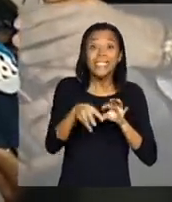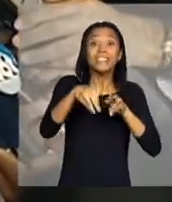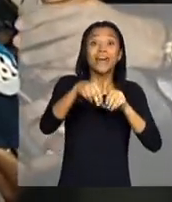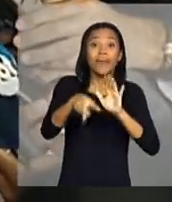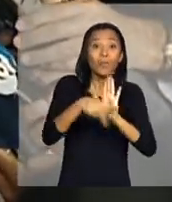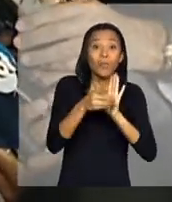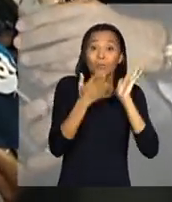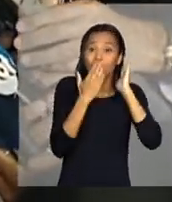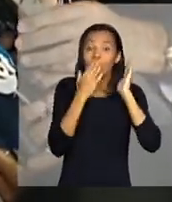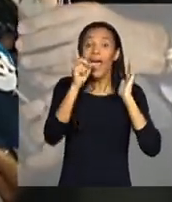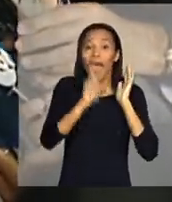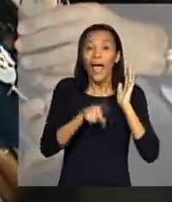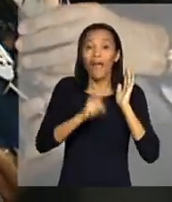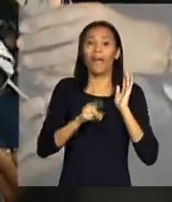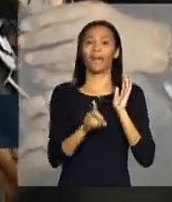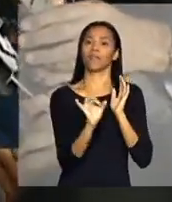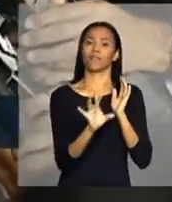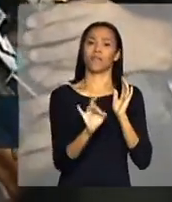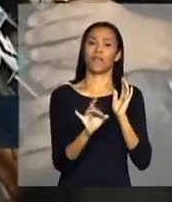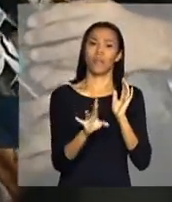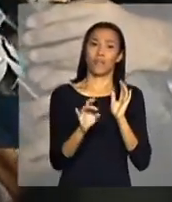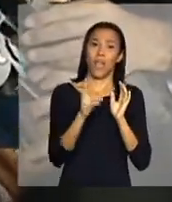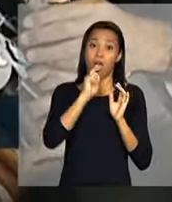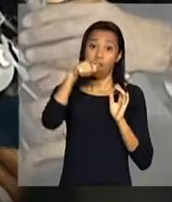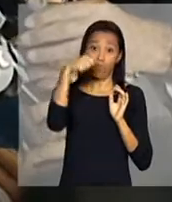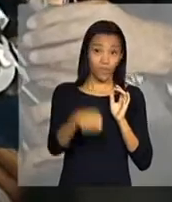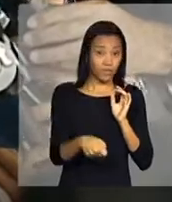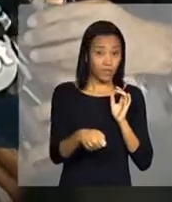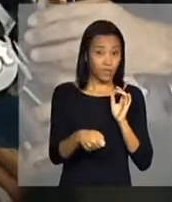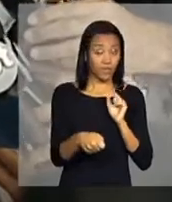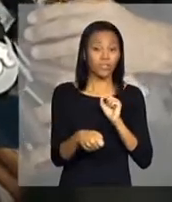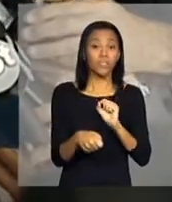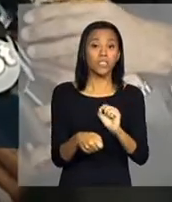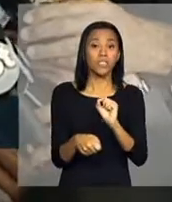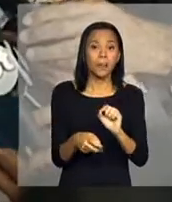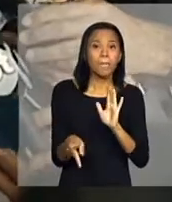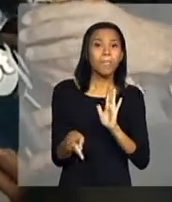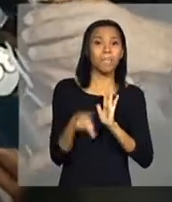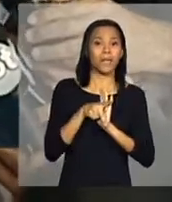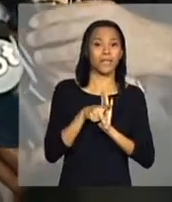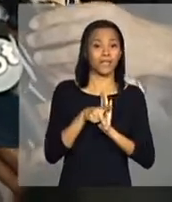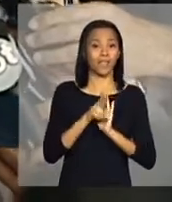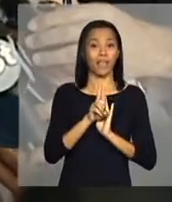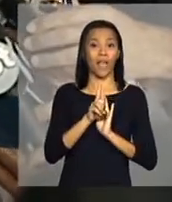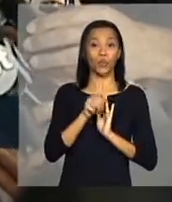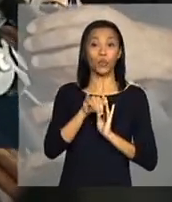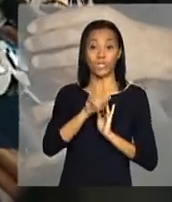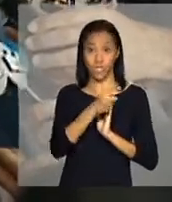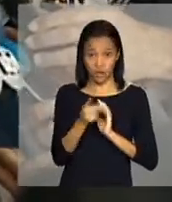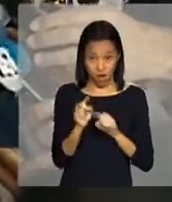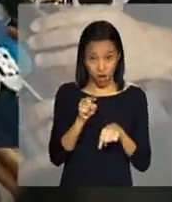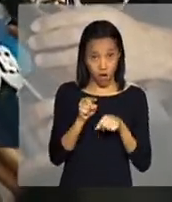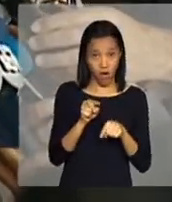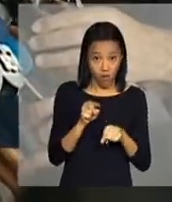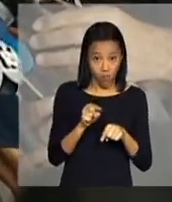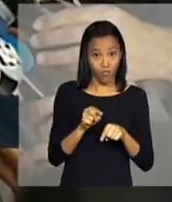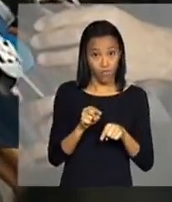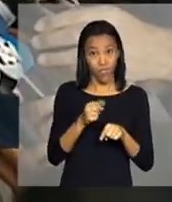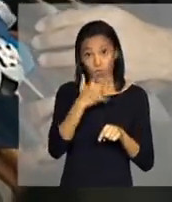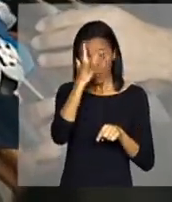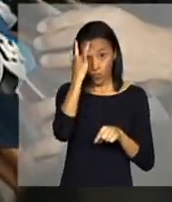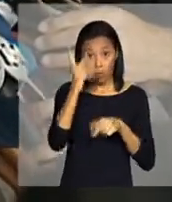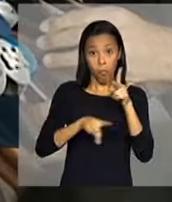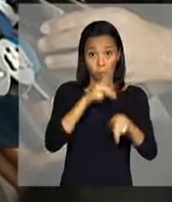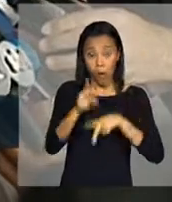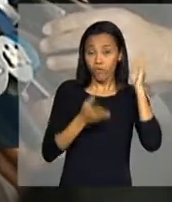atribuição administrativa a partir da afirmação constitucional de que pertencem à União as terras tradicionalmente ocupadas pelos povos indígenas. Ou